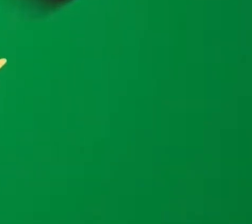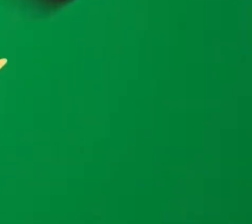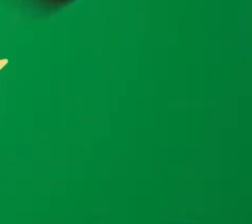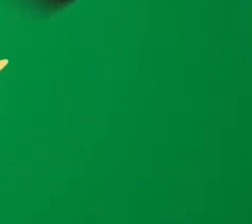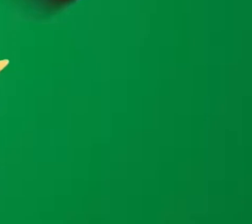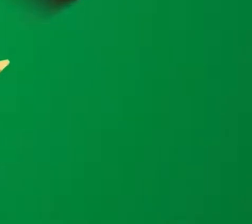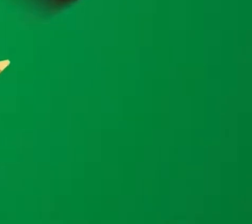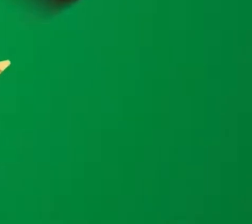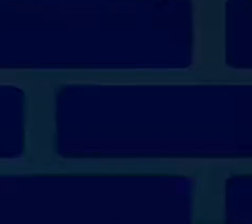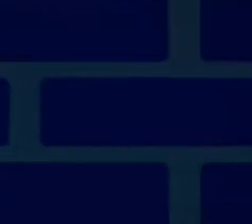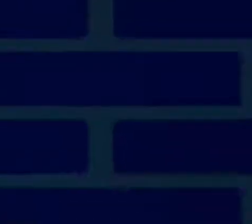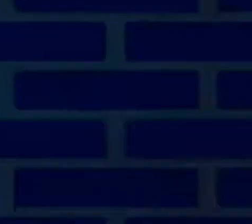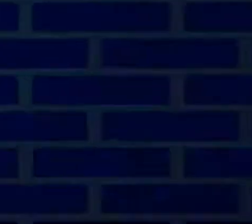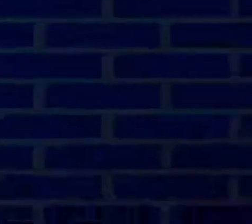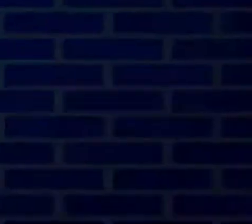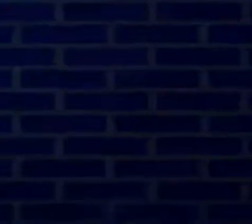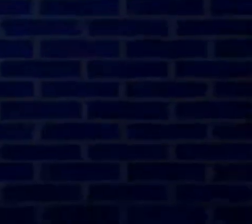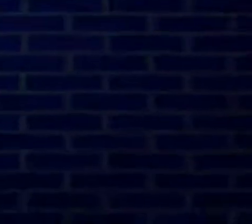Música